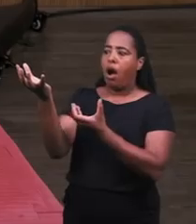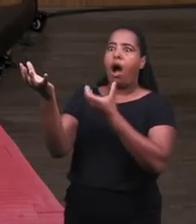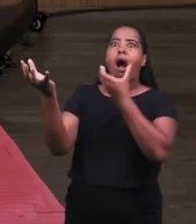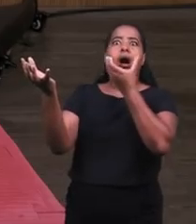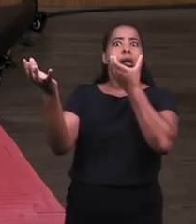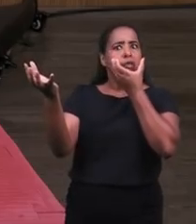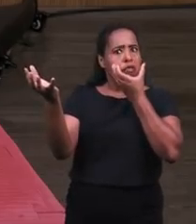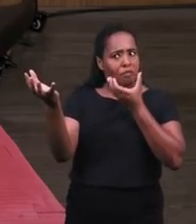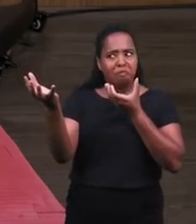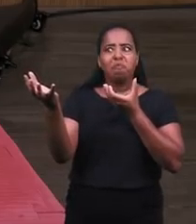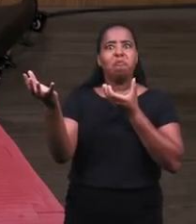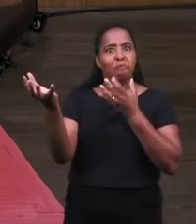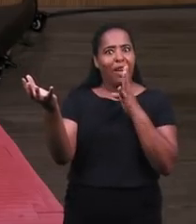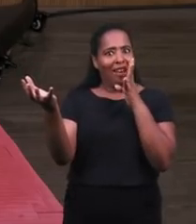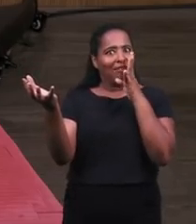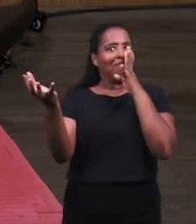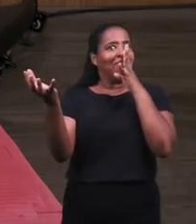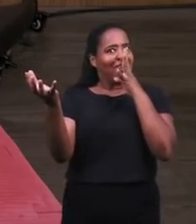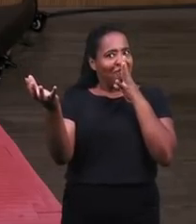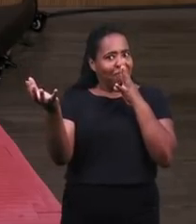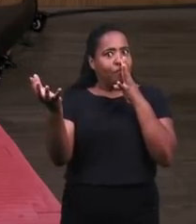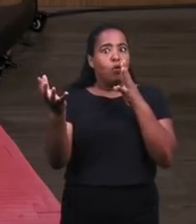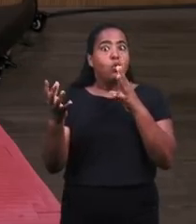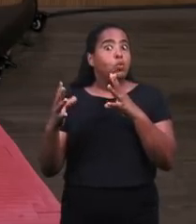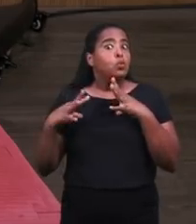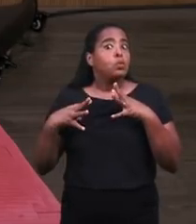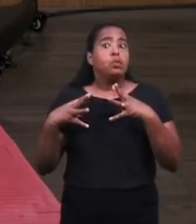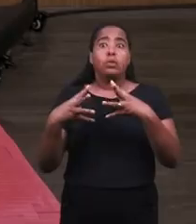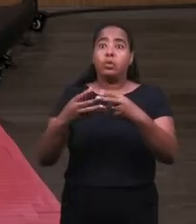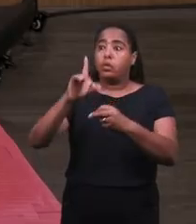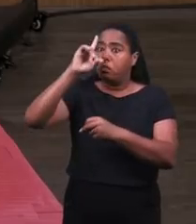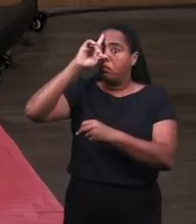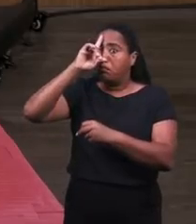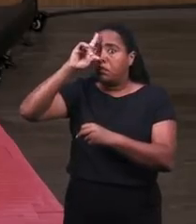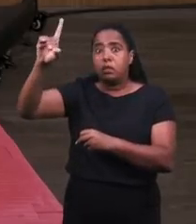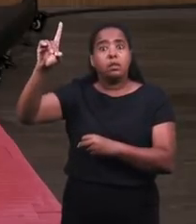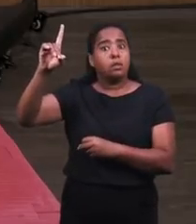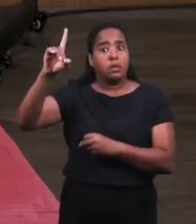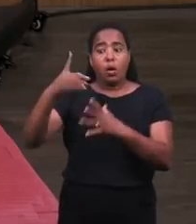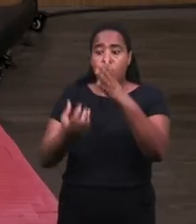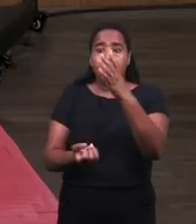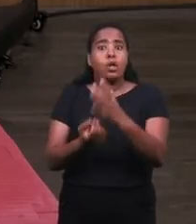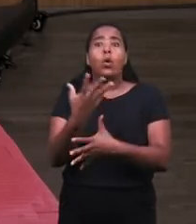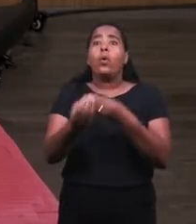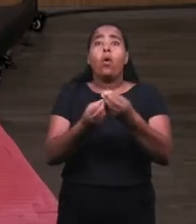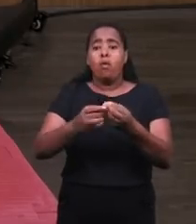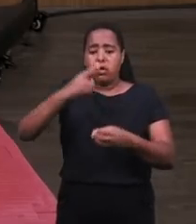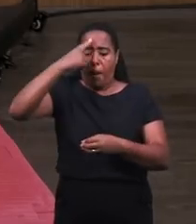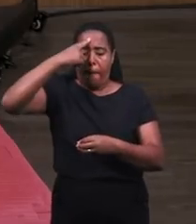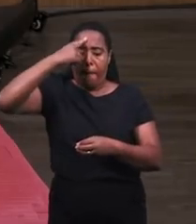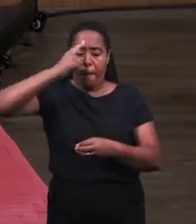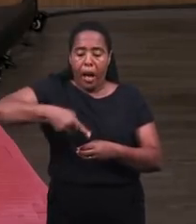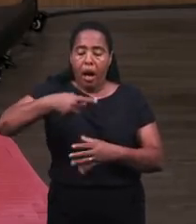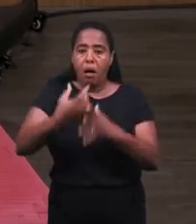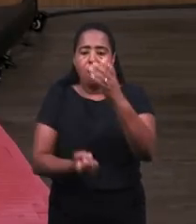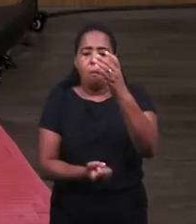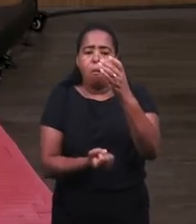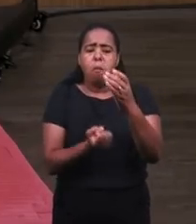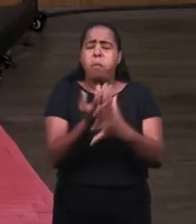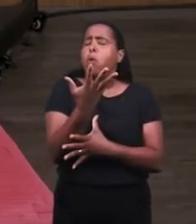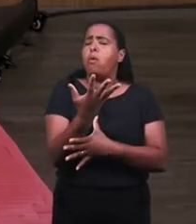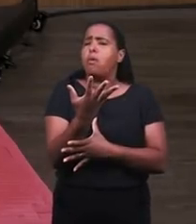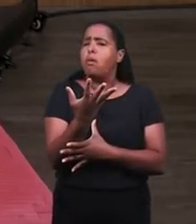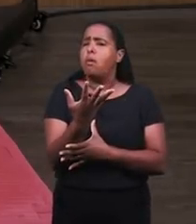que bênção e tudo foi Deus que criou com o poder da sua palavra. Mas e agora? Quem ia tomar conta de todas